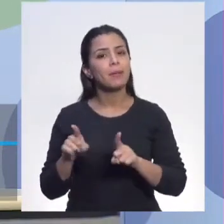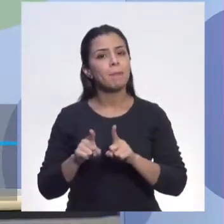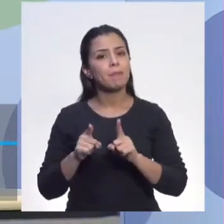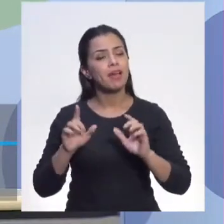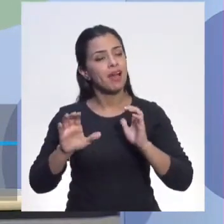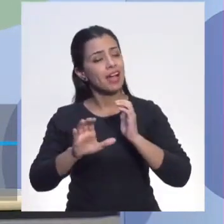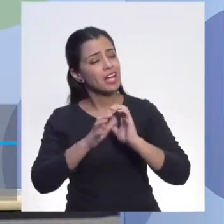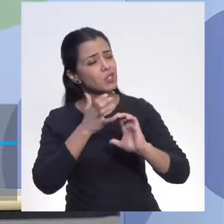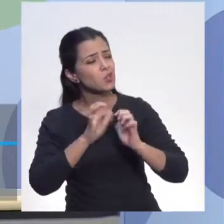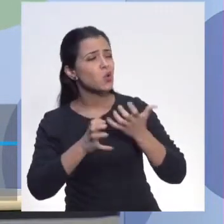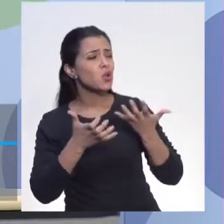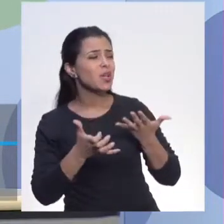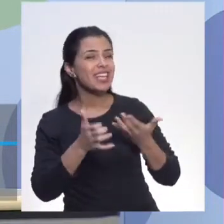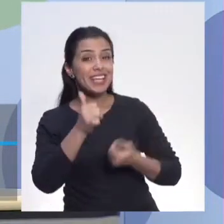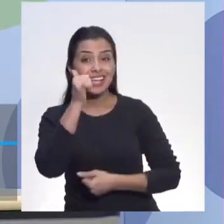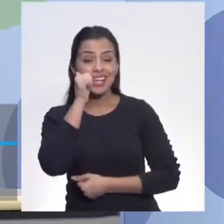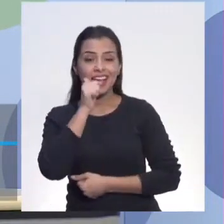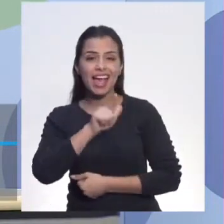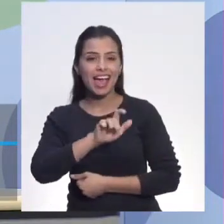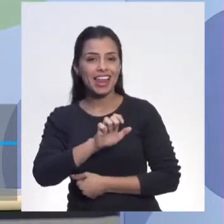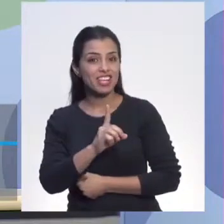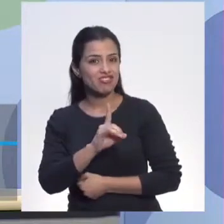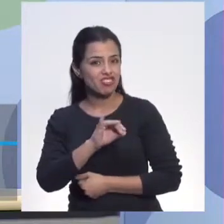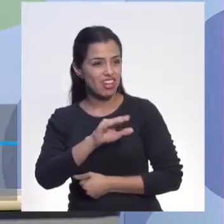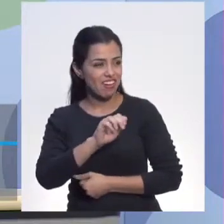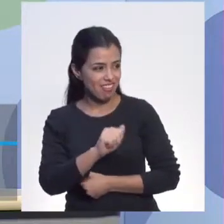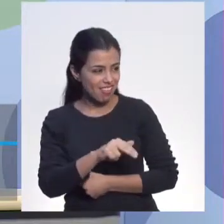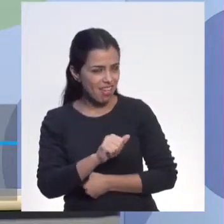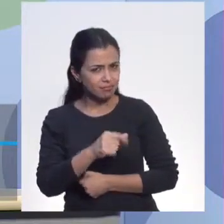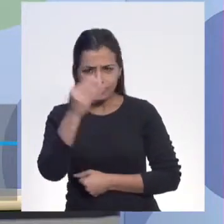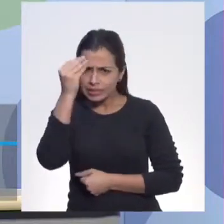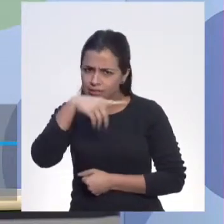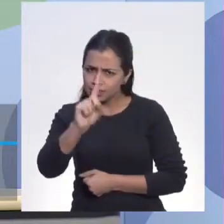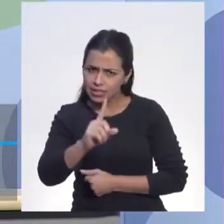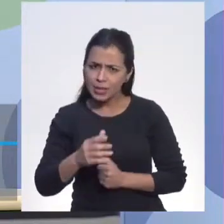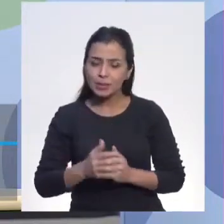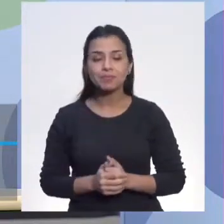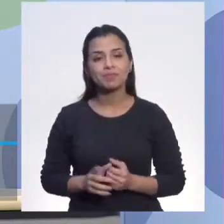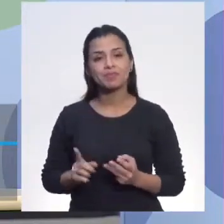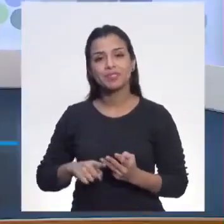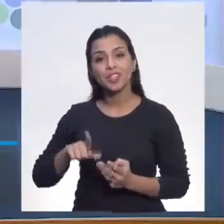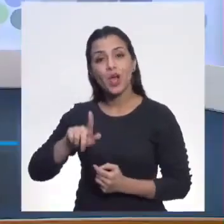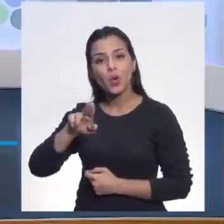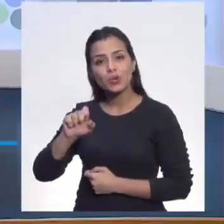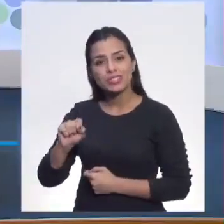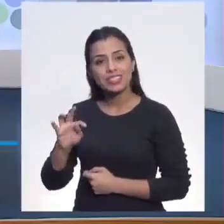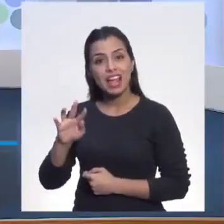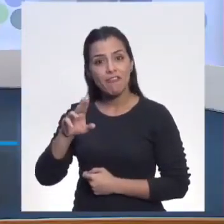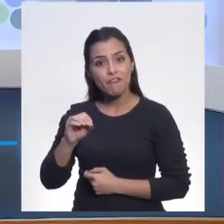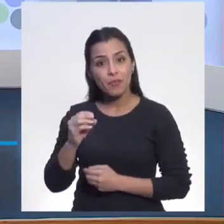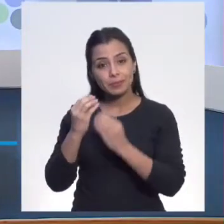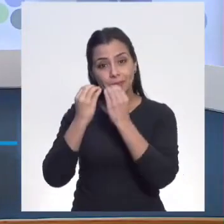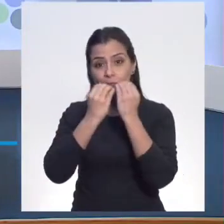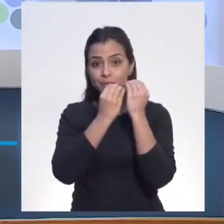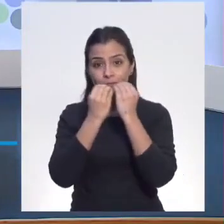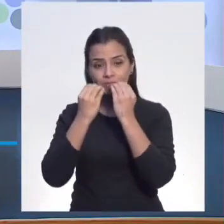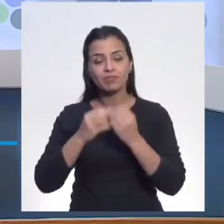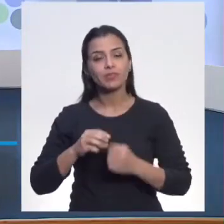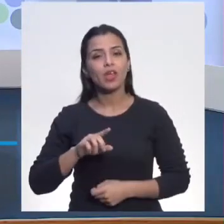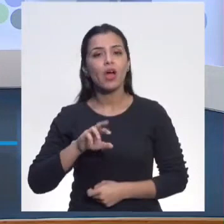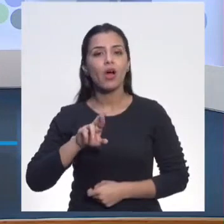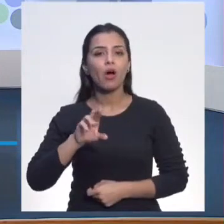diz a Lediana. Não desiste, Lediana. Gustavo, eu toco gaita, olha que bacana. Roberto,